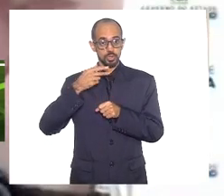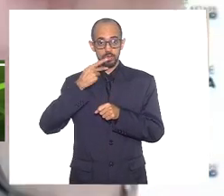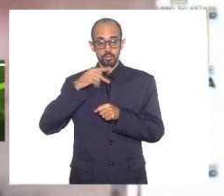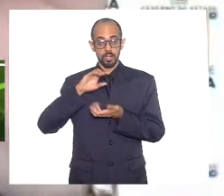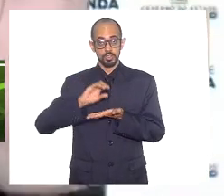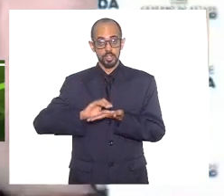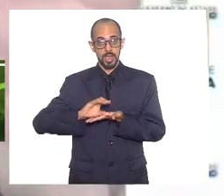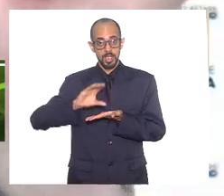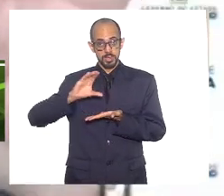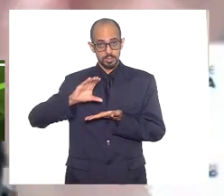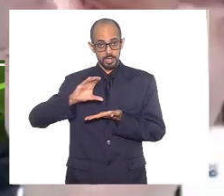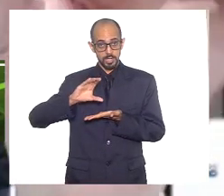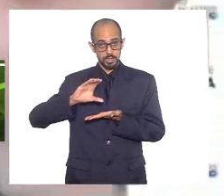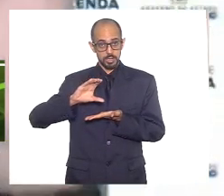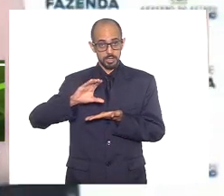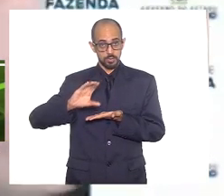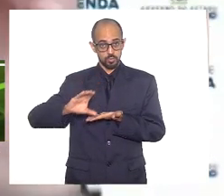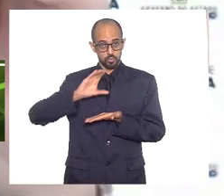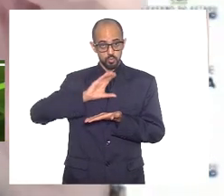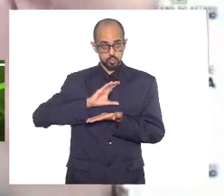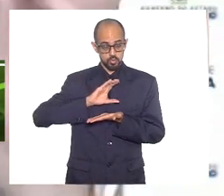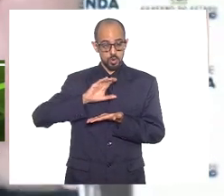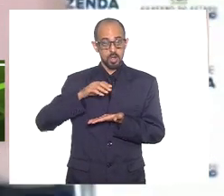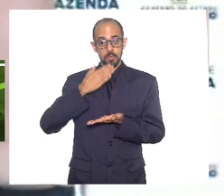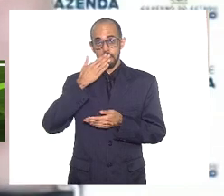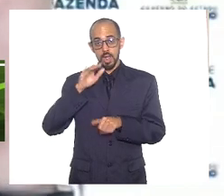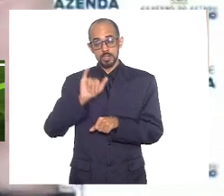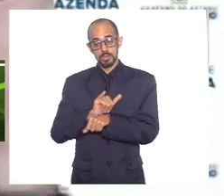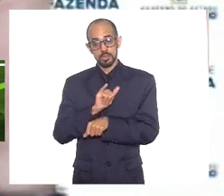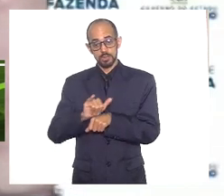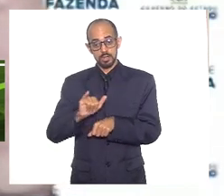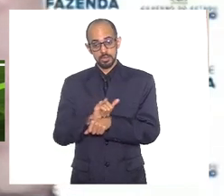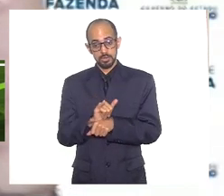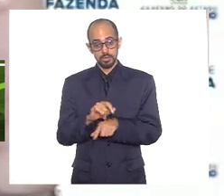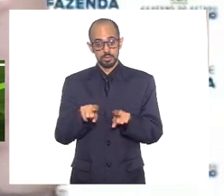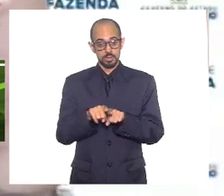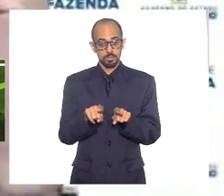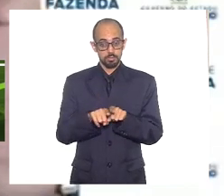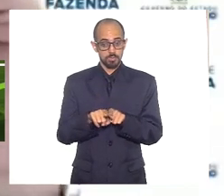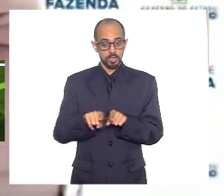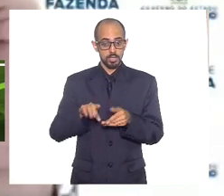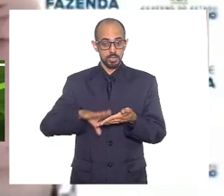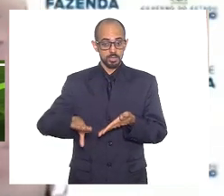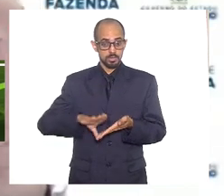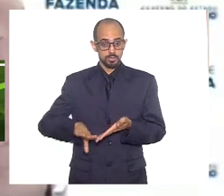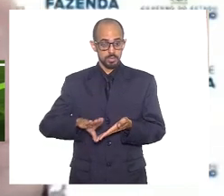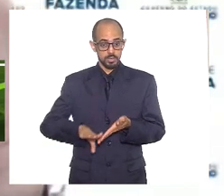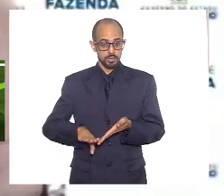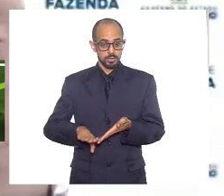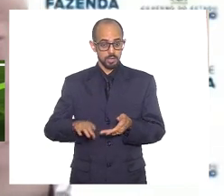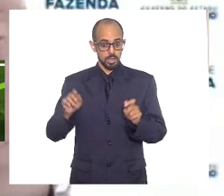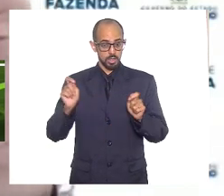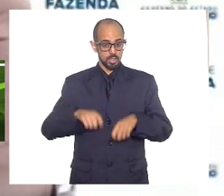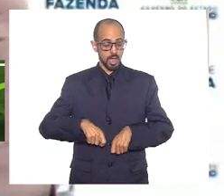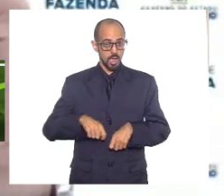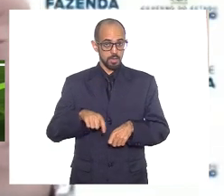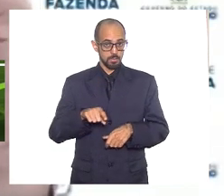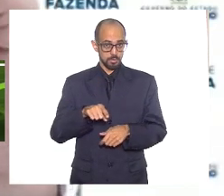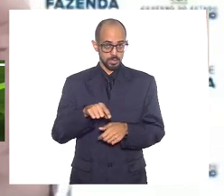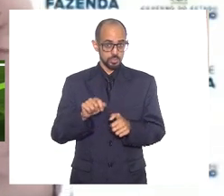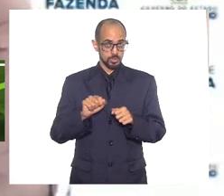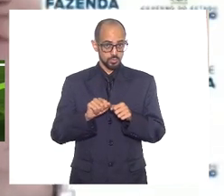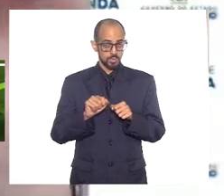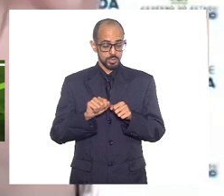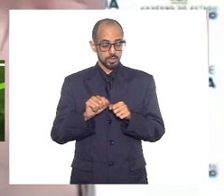quais são as alternativas que nós vamos criar e também das despesas. É possível se colocar